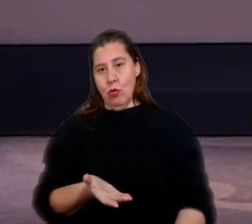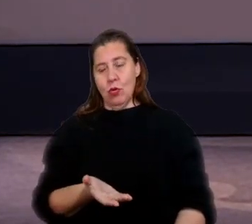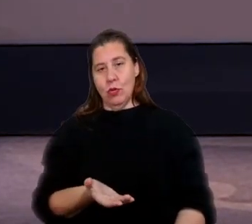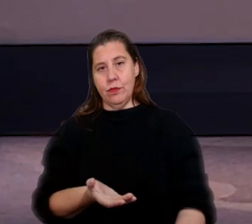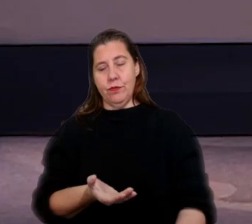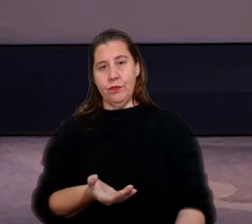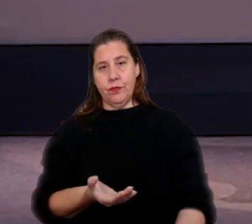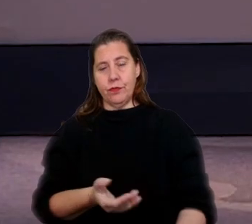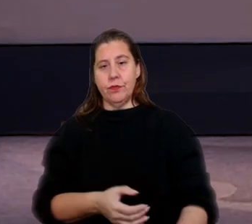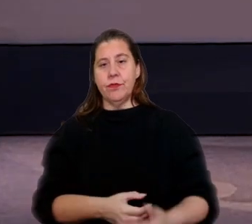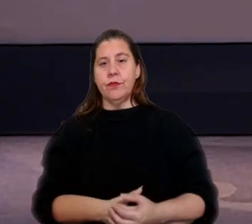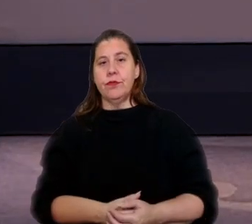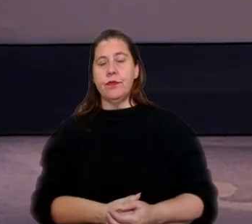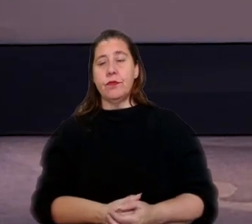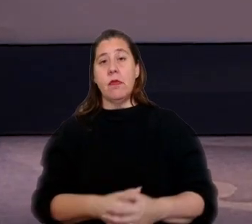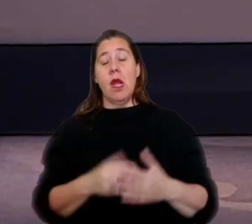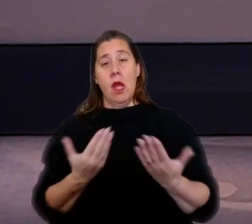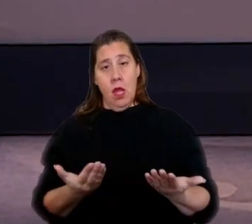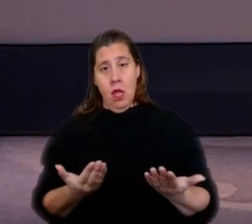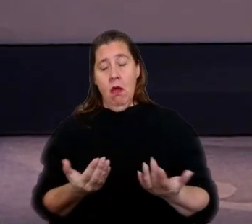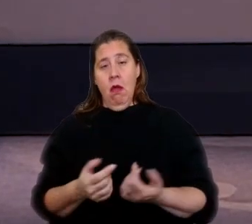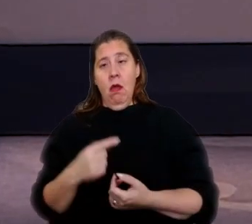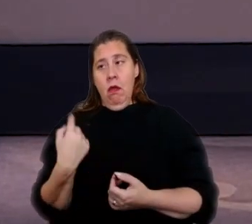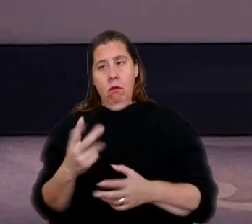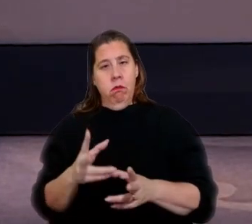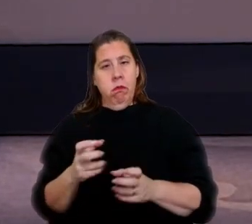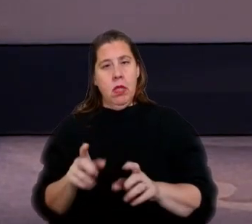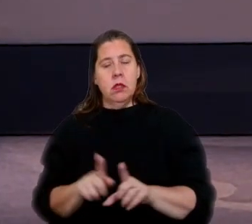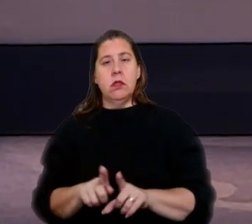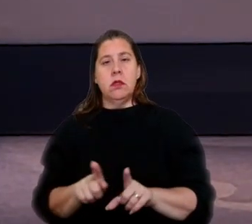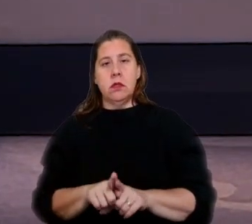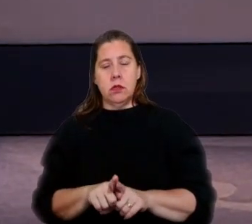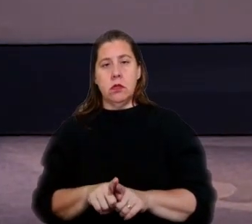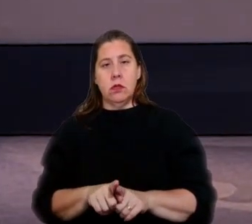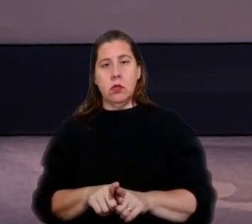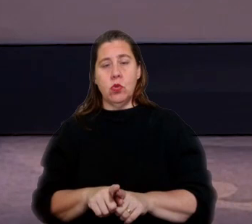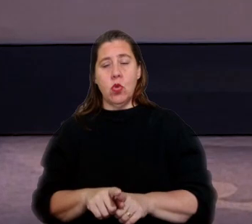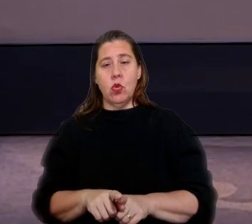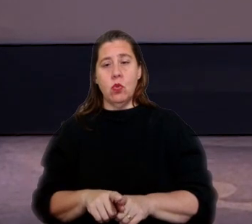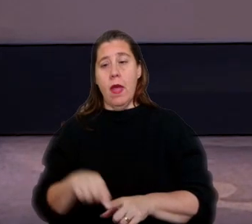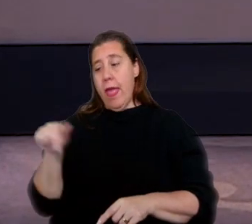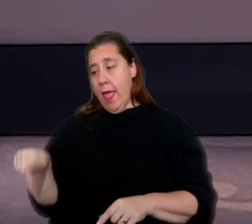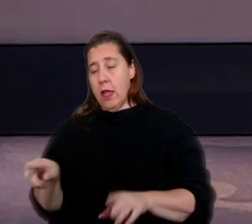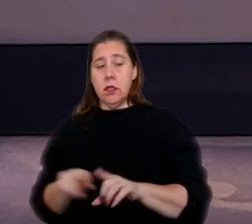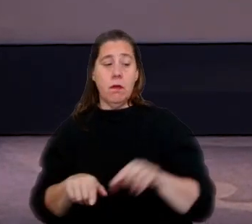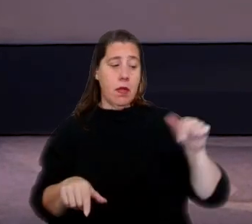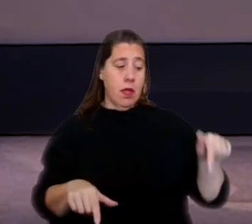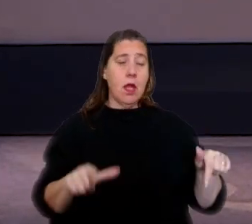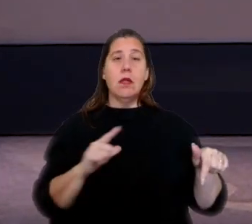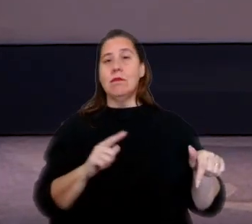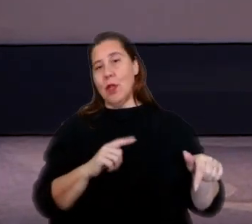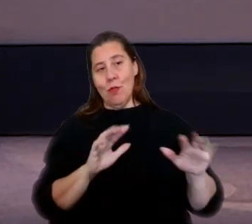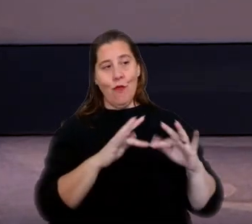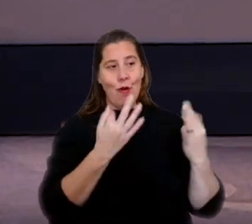amizade dessas dos garotinhos terem na escola, né? E mesmo nesse caso, nós verificamos que tanto ele como o Léo